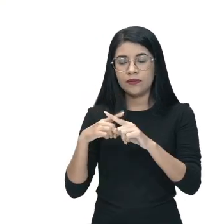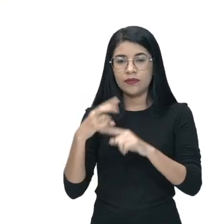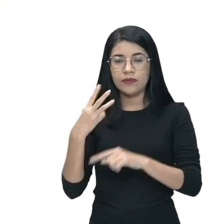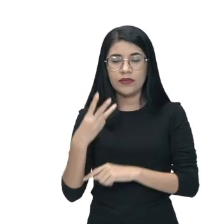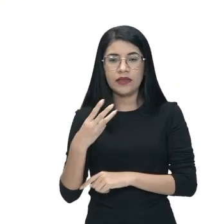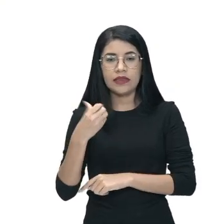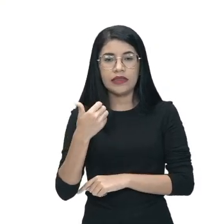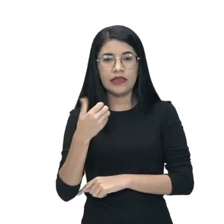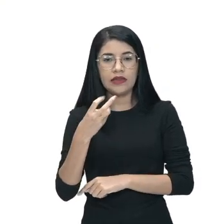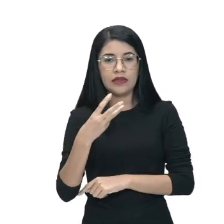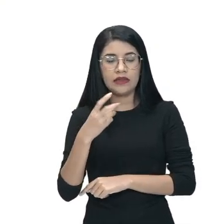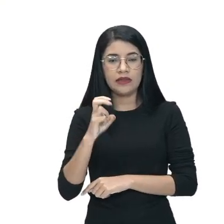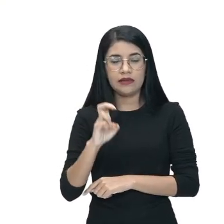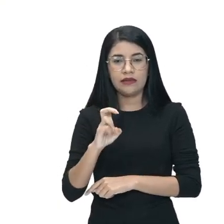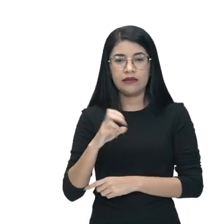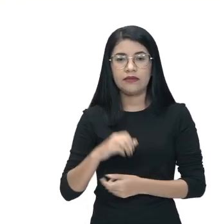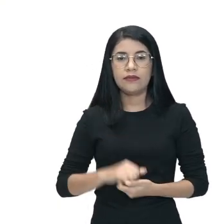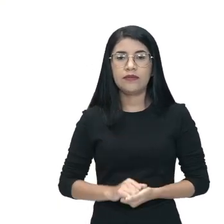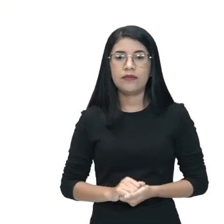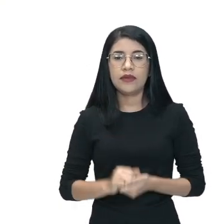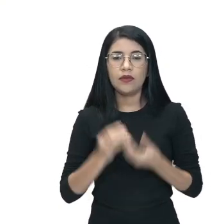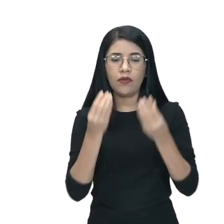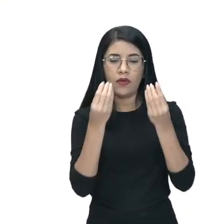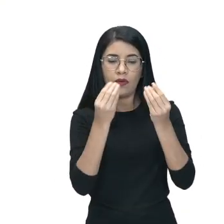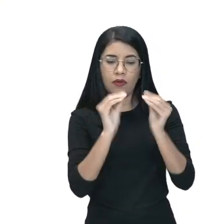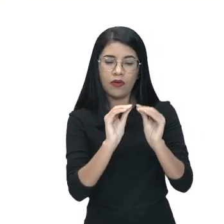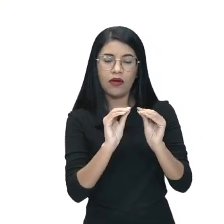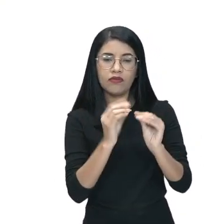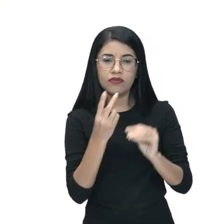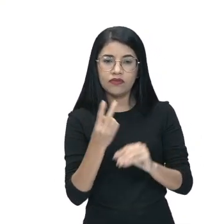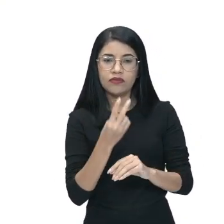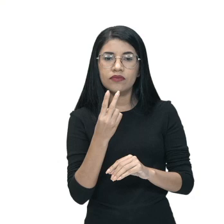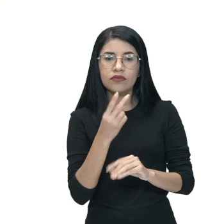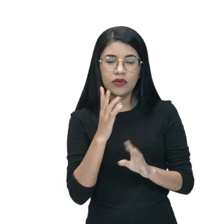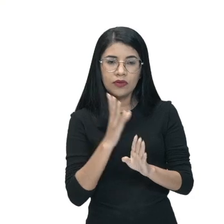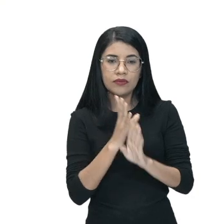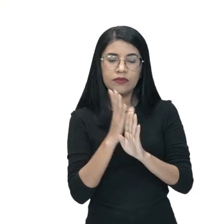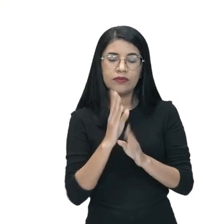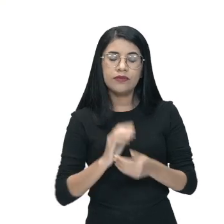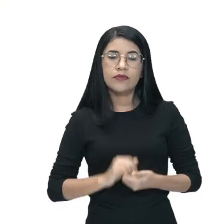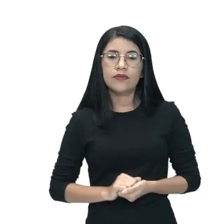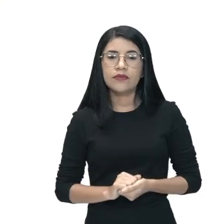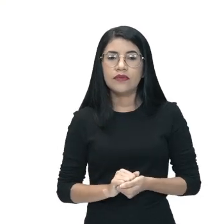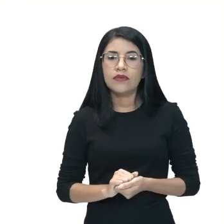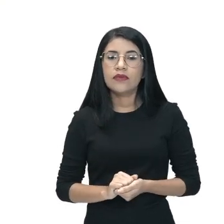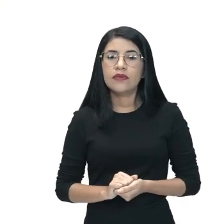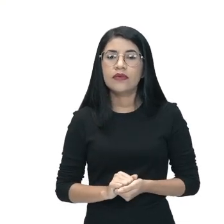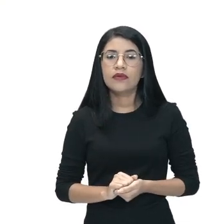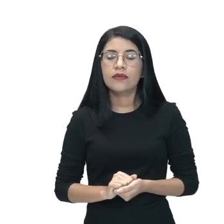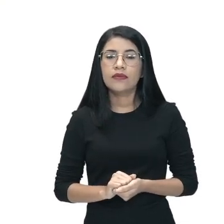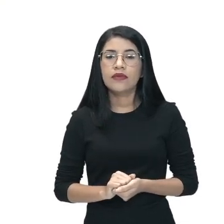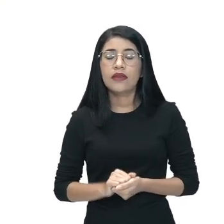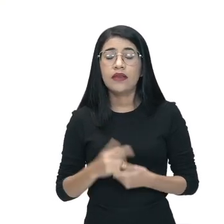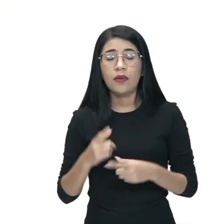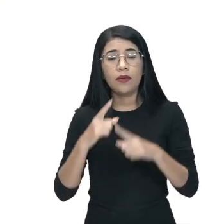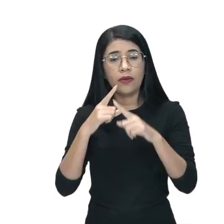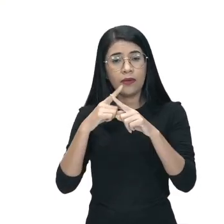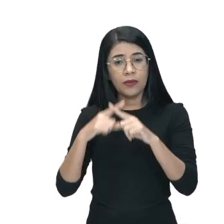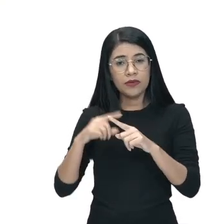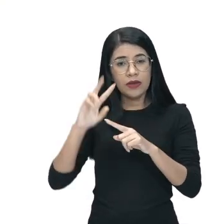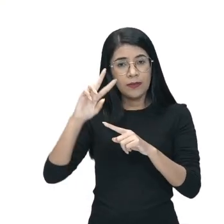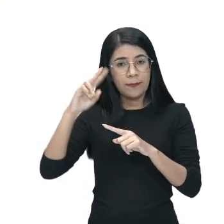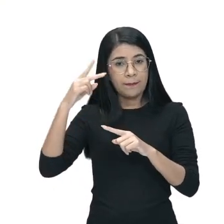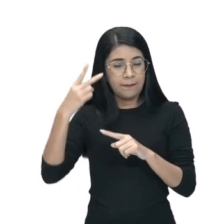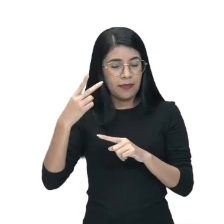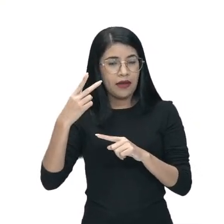é 135. Então eu coloco aqui, ó, pessoal, 135. E aí, como eu tenho agora a multiplicação de potência de